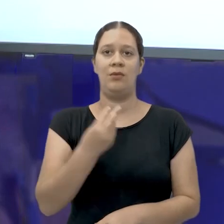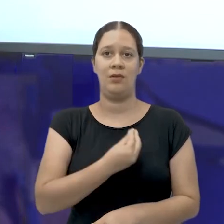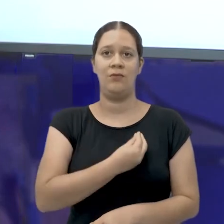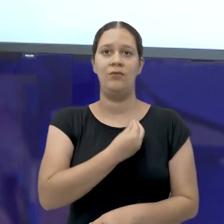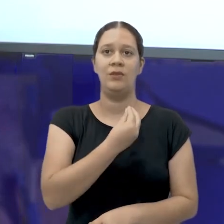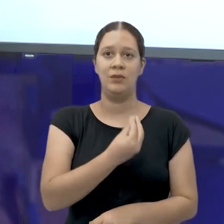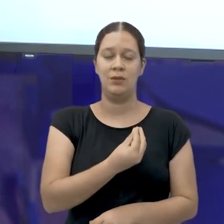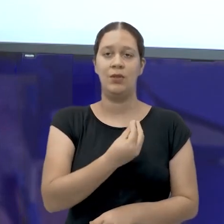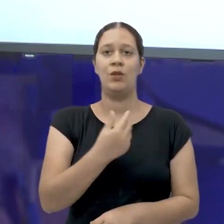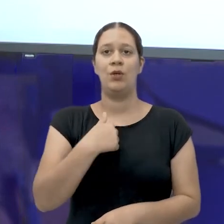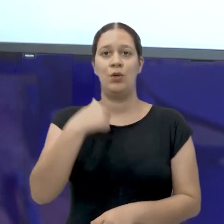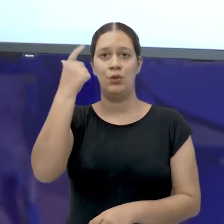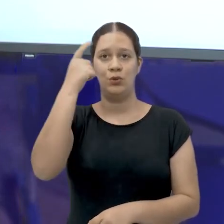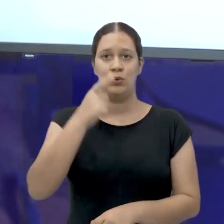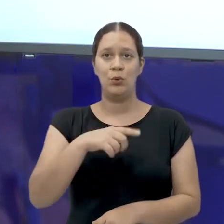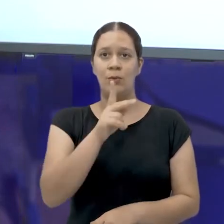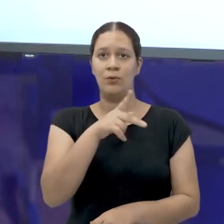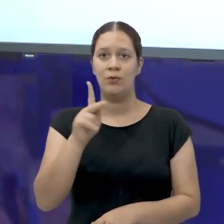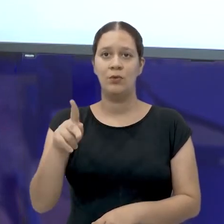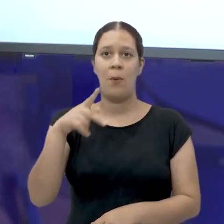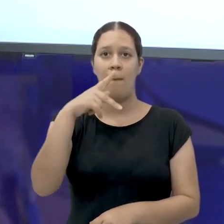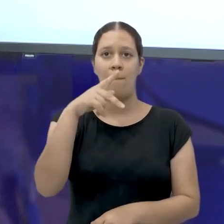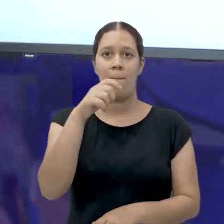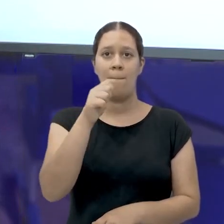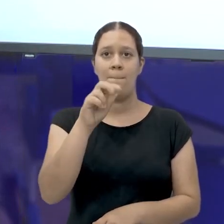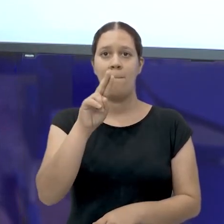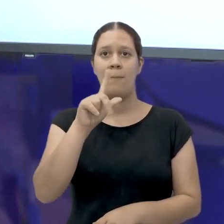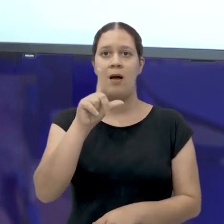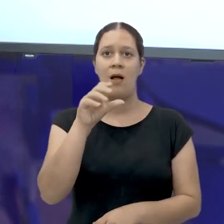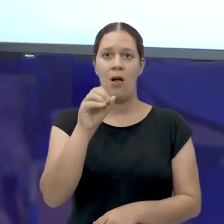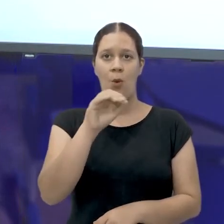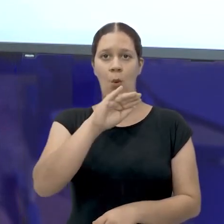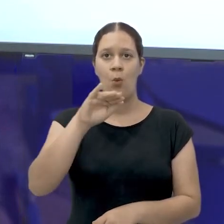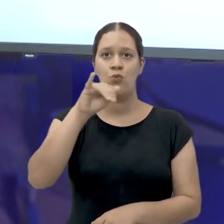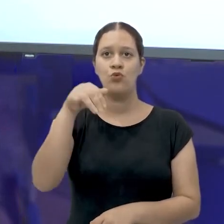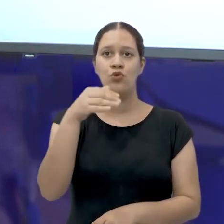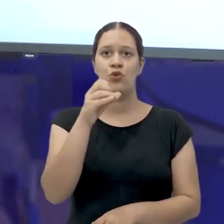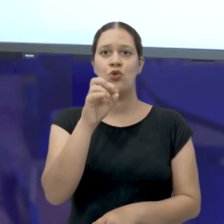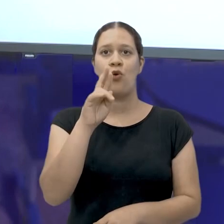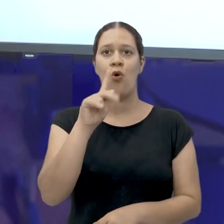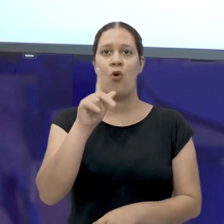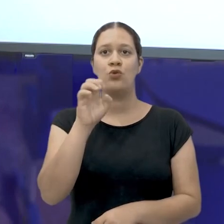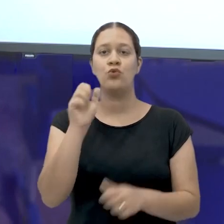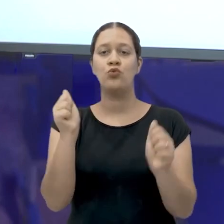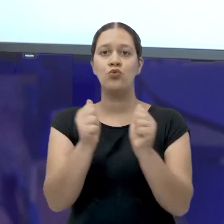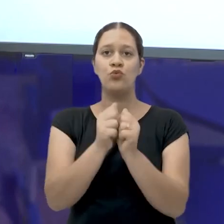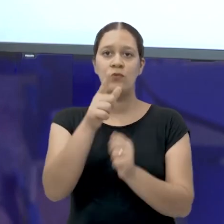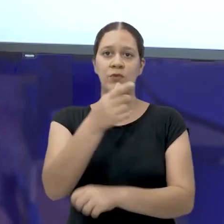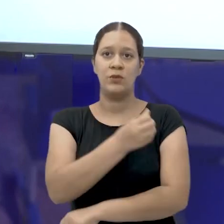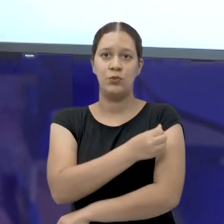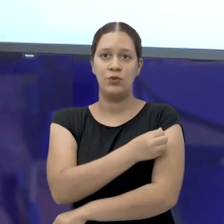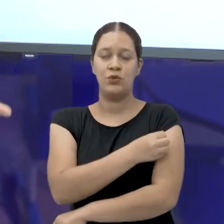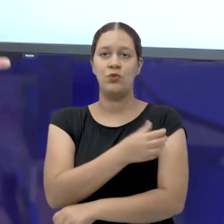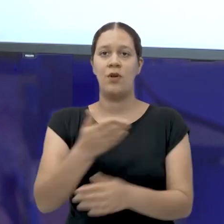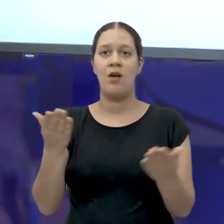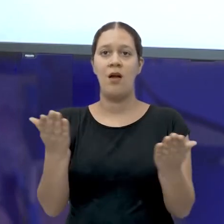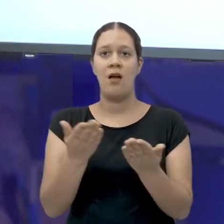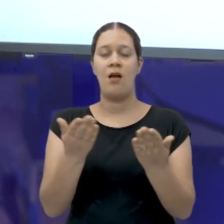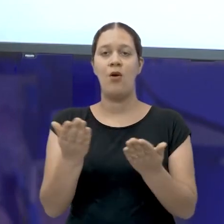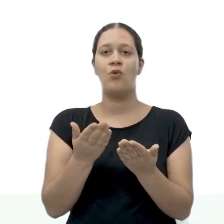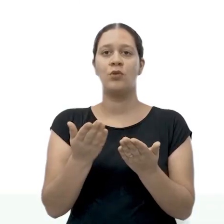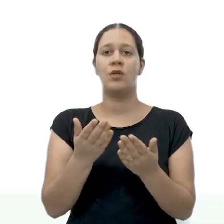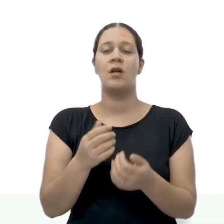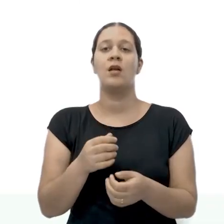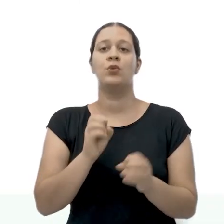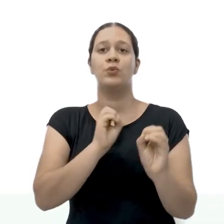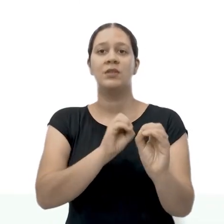bem, mais uma vez eu sou o professor Paulo Jorge e com você, aluno do sexto ano, vamos para esta aula que trata